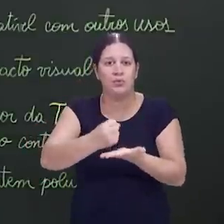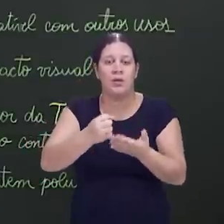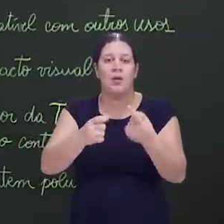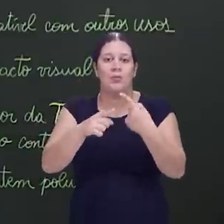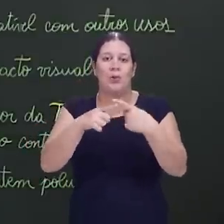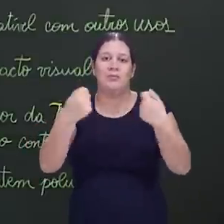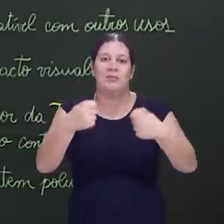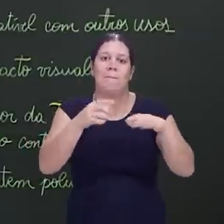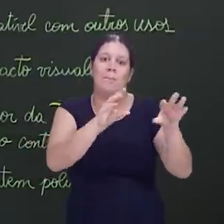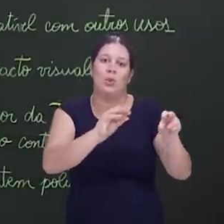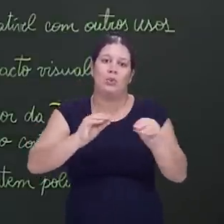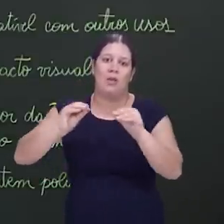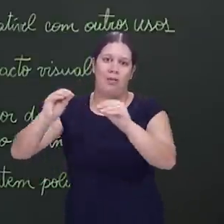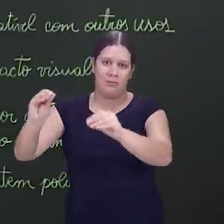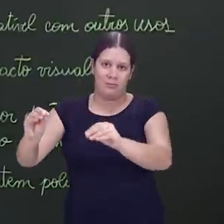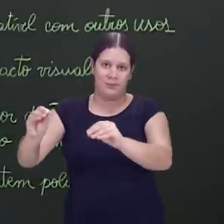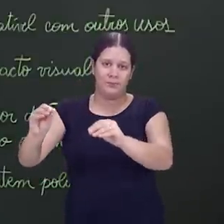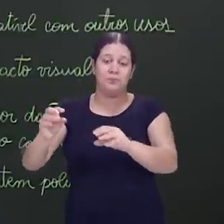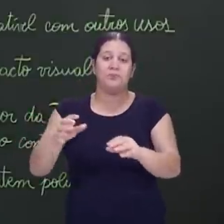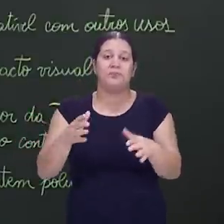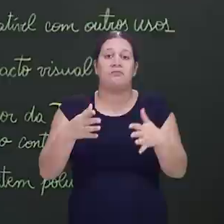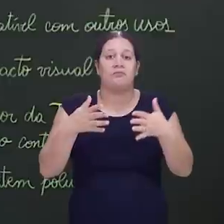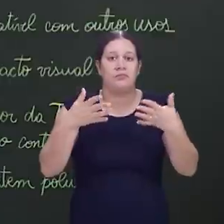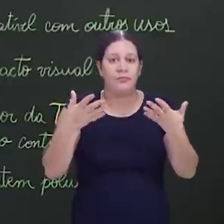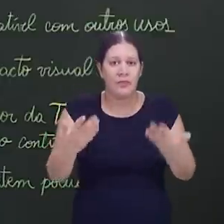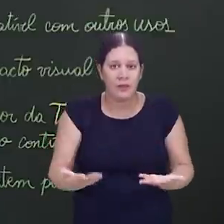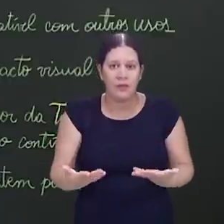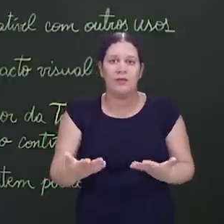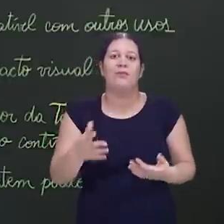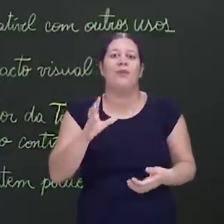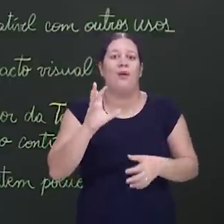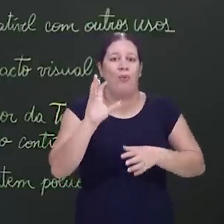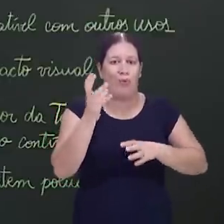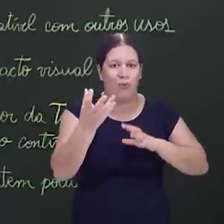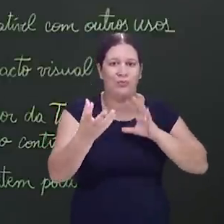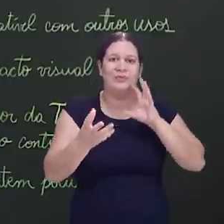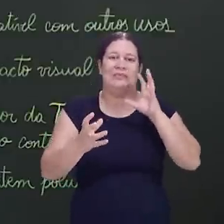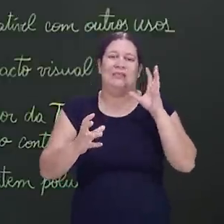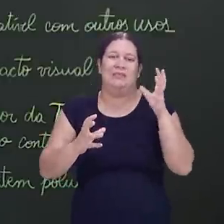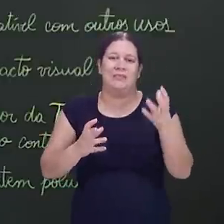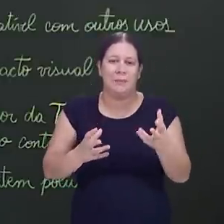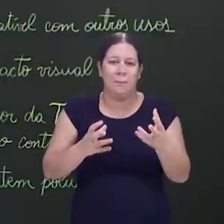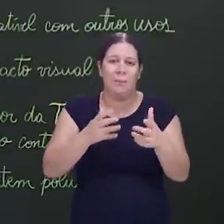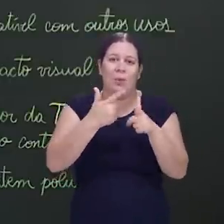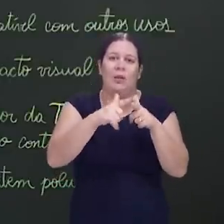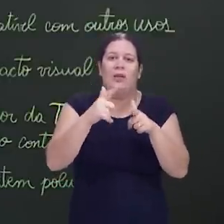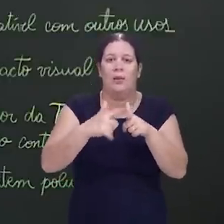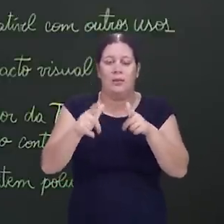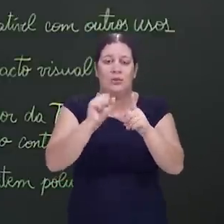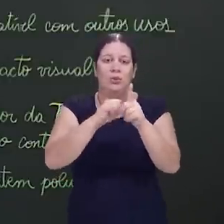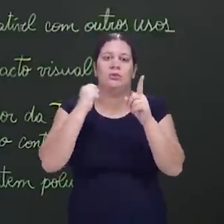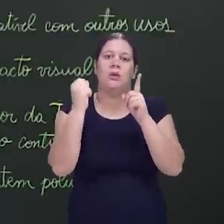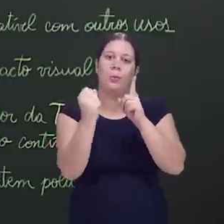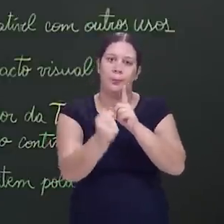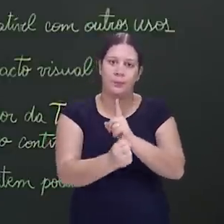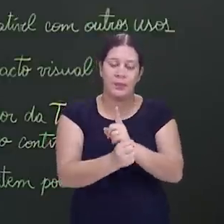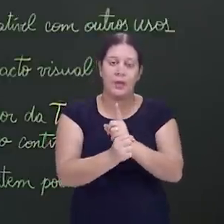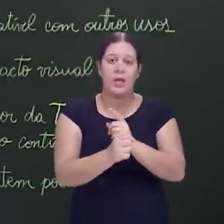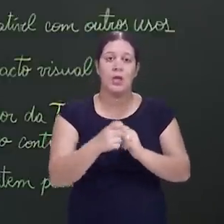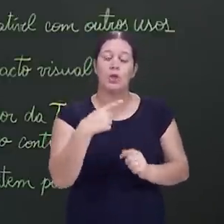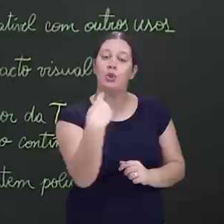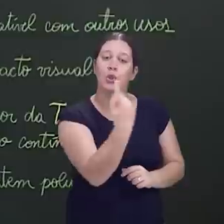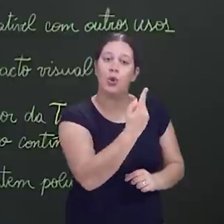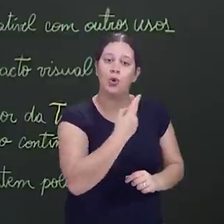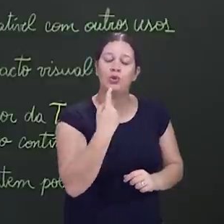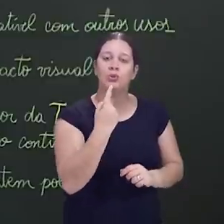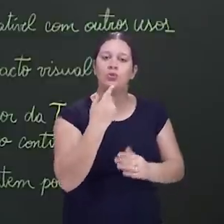deslocarem dali. E, claro, isso inevitavelmente vai causar um impacto social. E aí, quando a gente trabalha